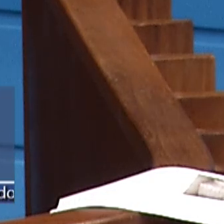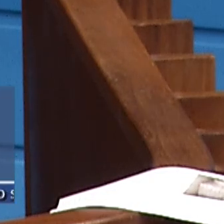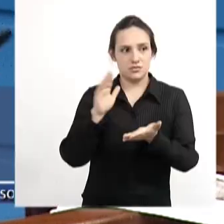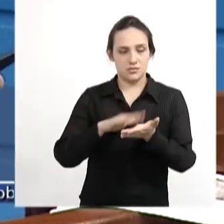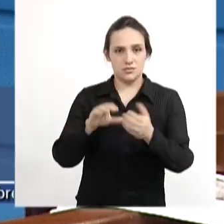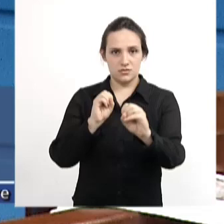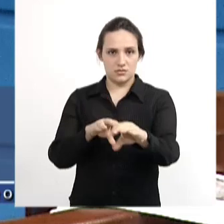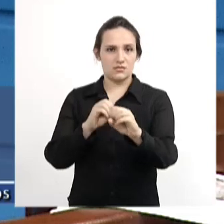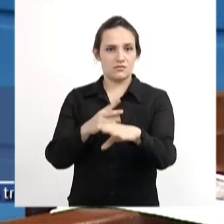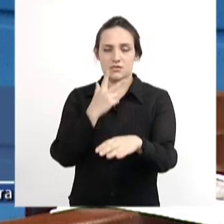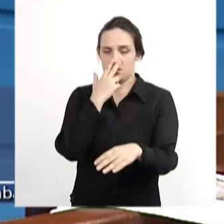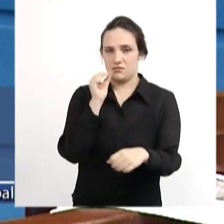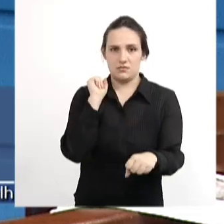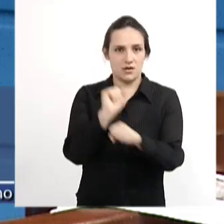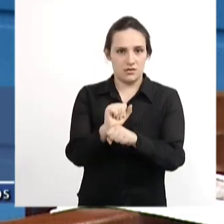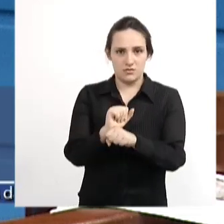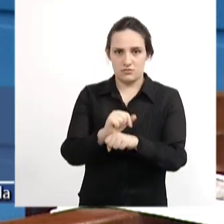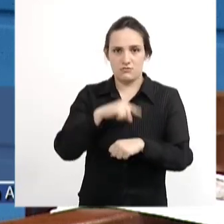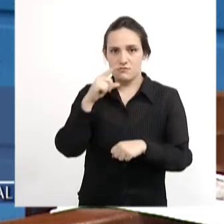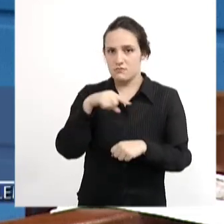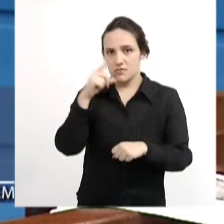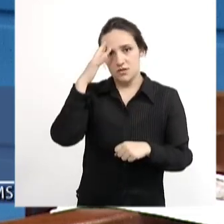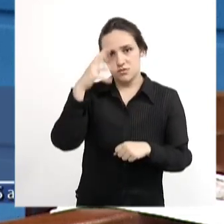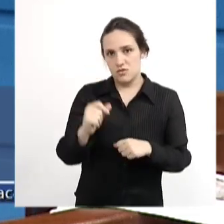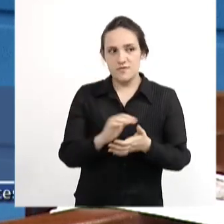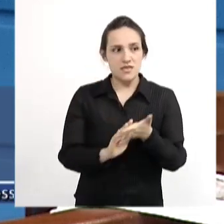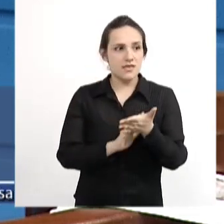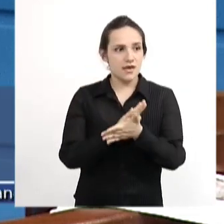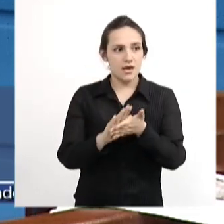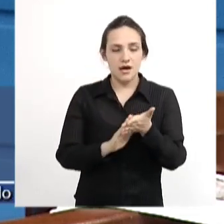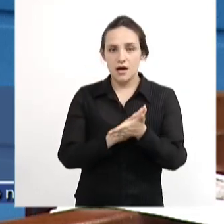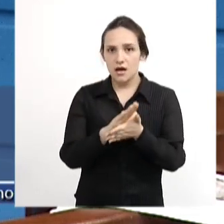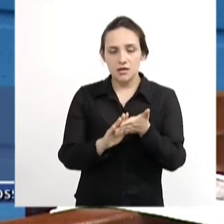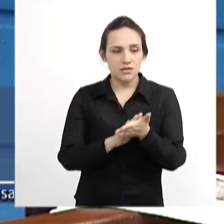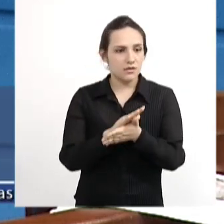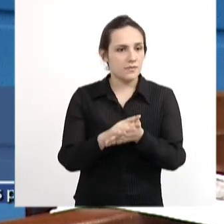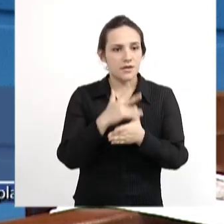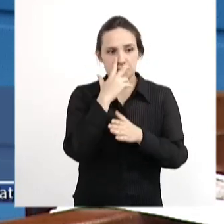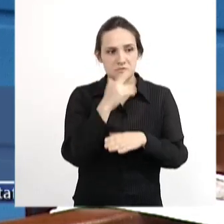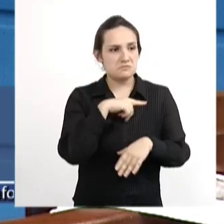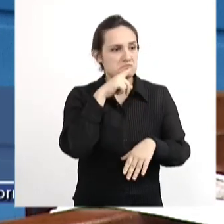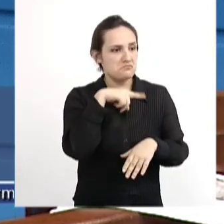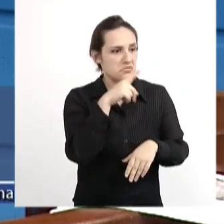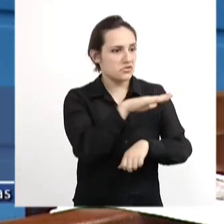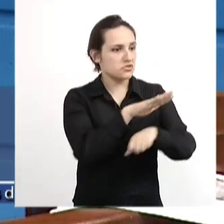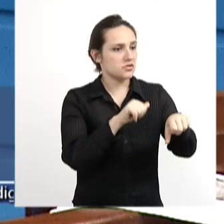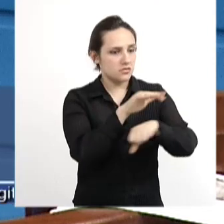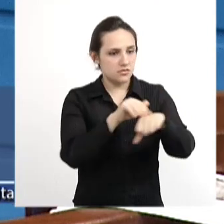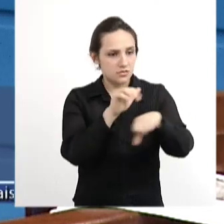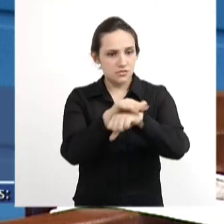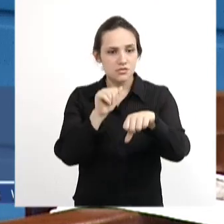tempo e não consegue, então, viabilizar essas contratações em tempo